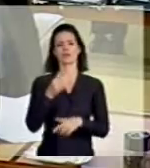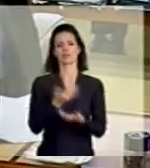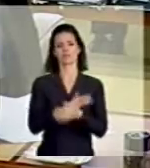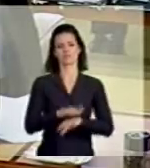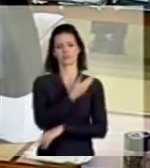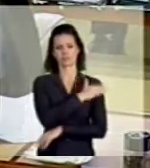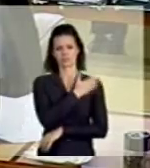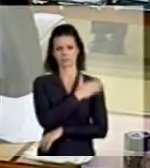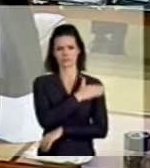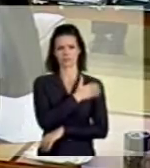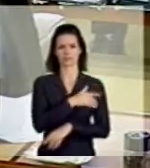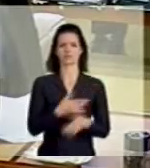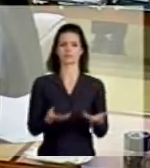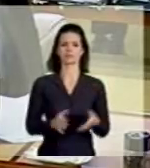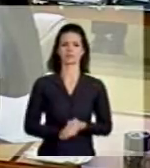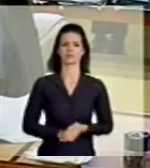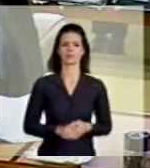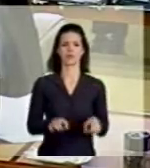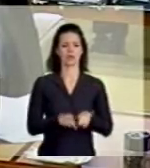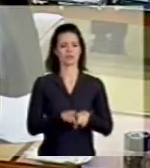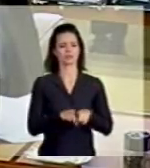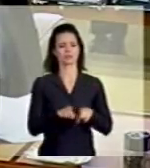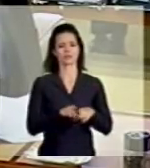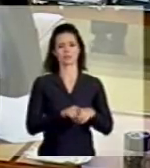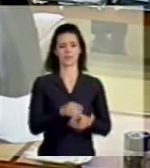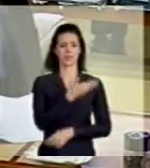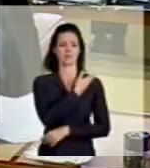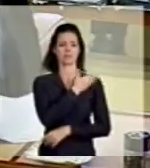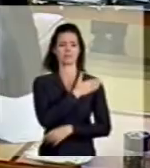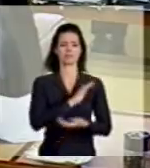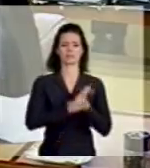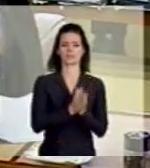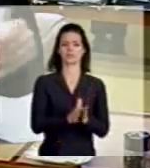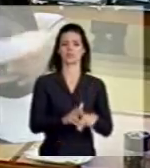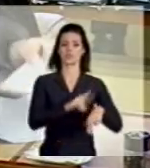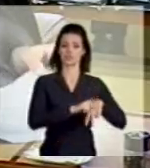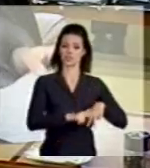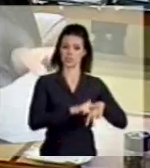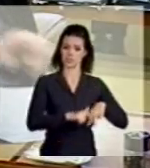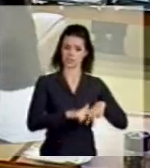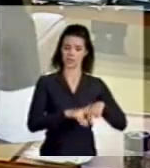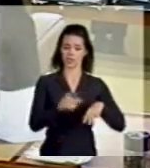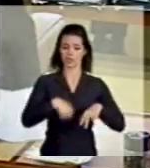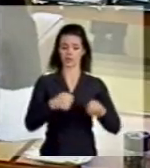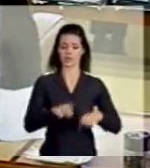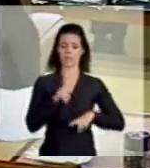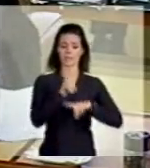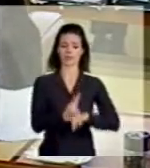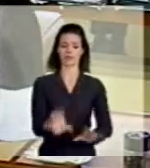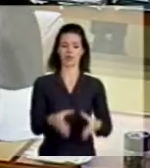sexual ou de identificação de gênero, que esta Corte tem um dever de proteção em relação às minorias